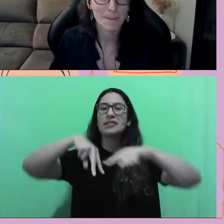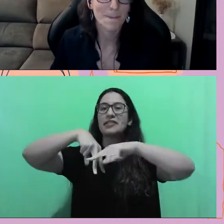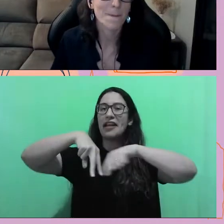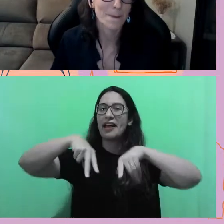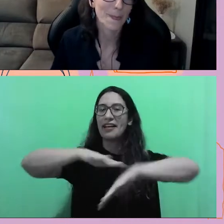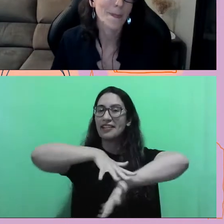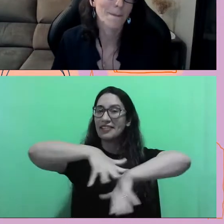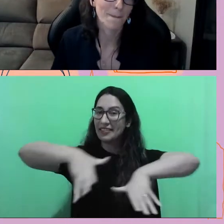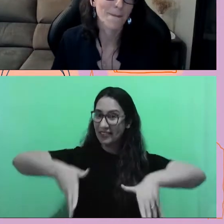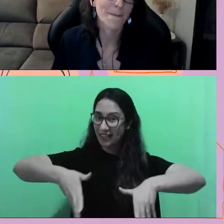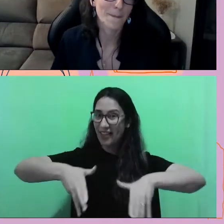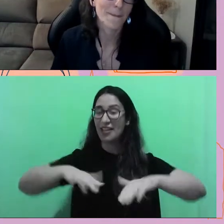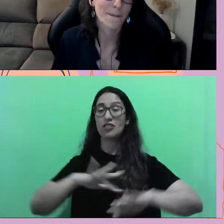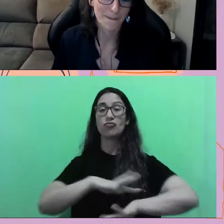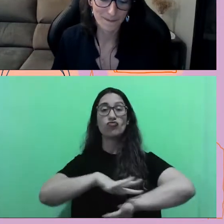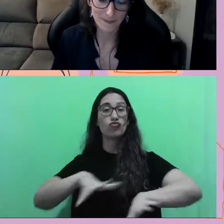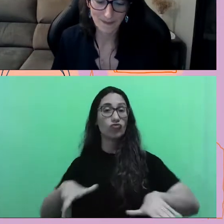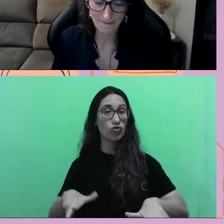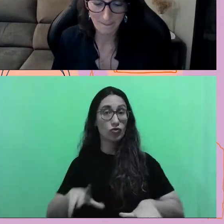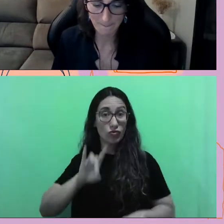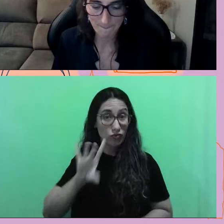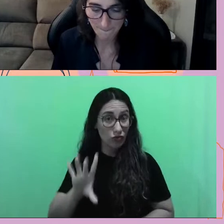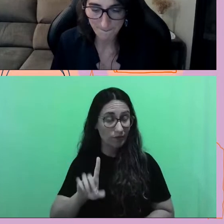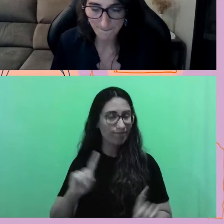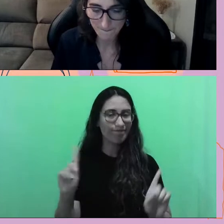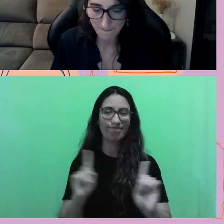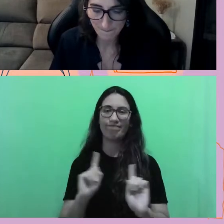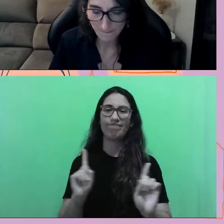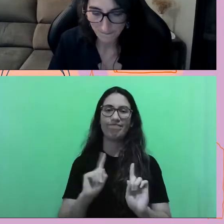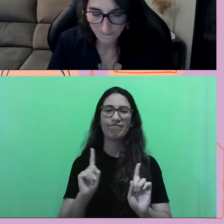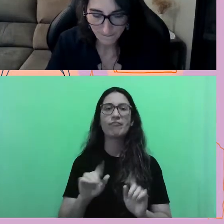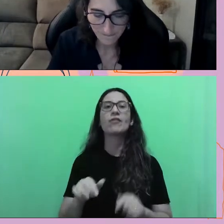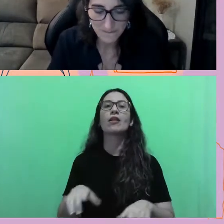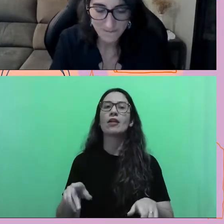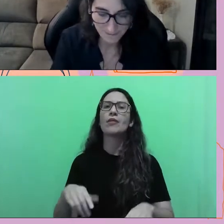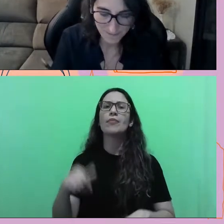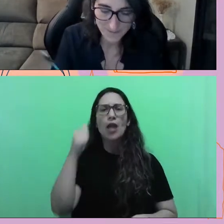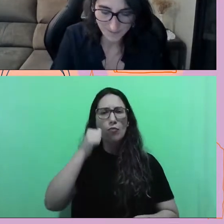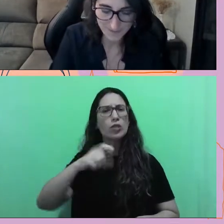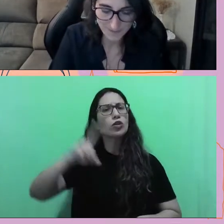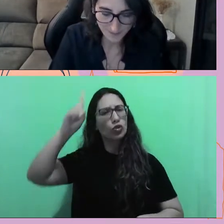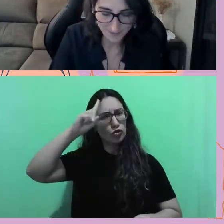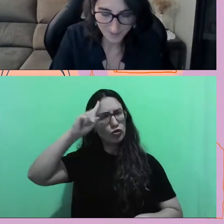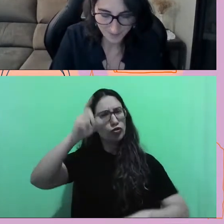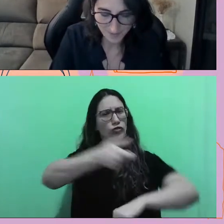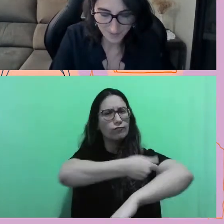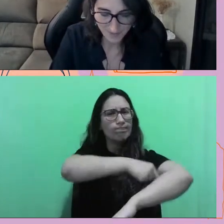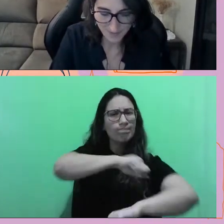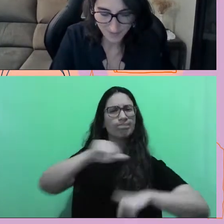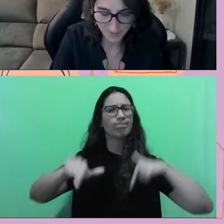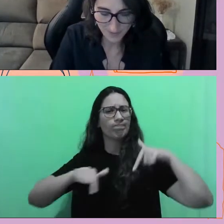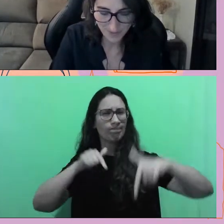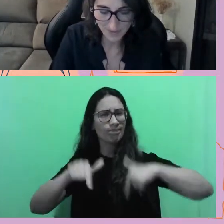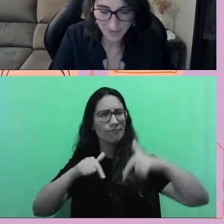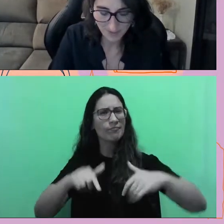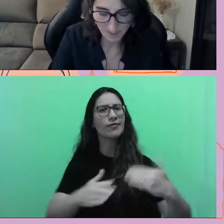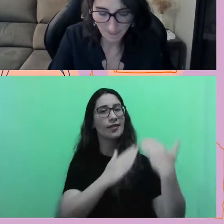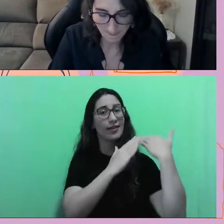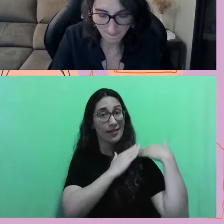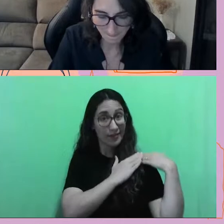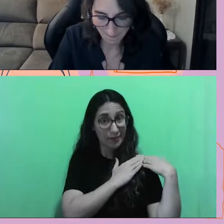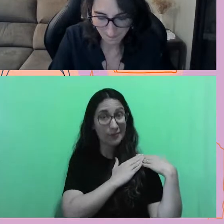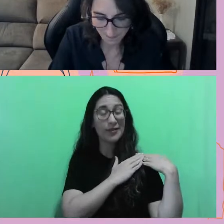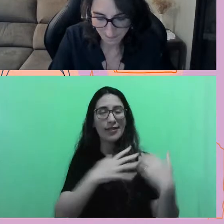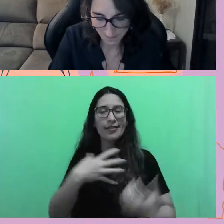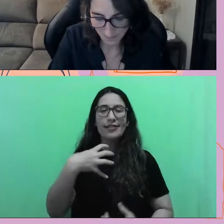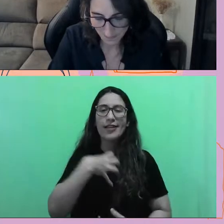vestido. Ser mulher é você pegar no batente todo dia, ter a responsabilidade, né? É ter aquele